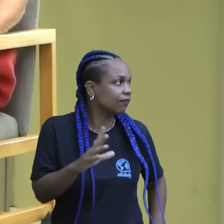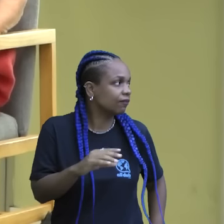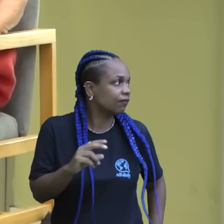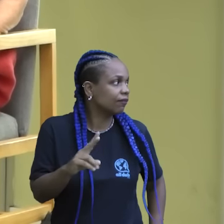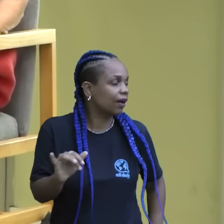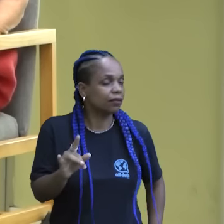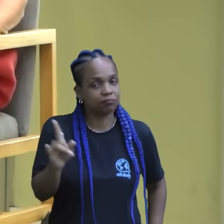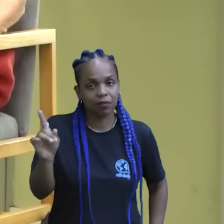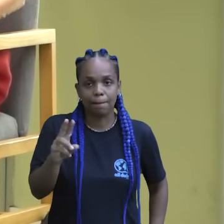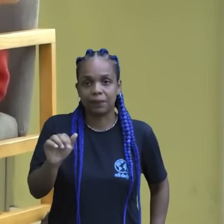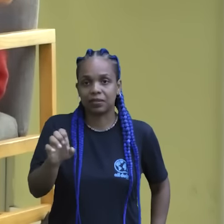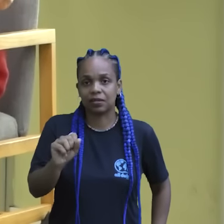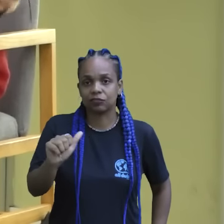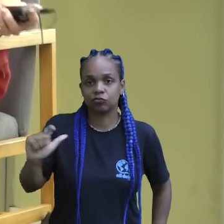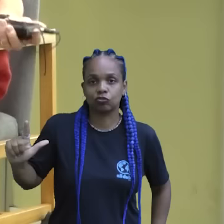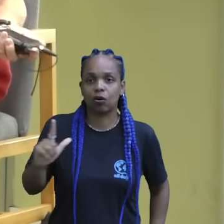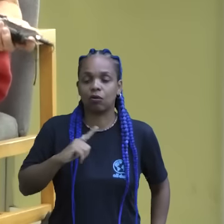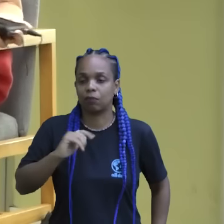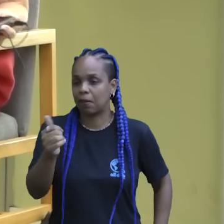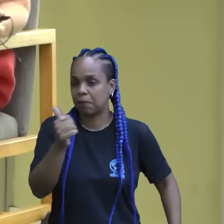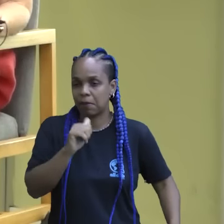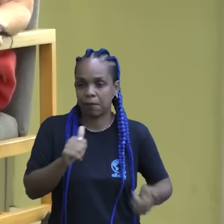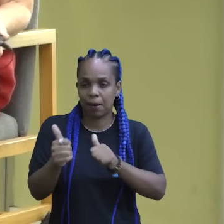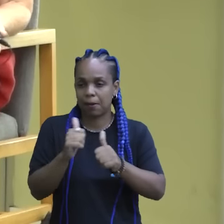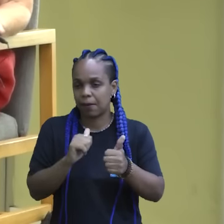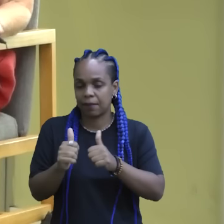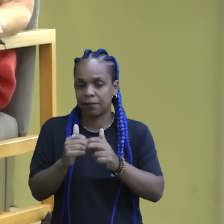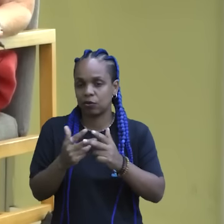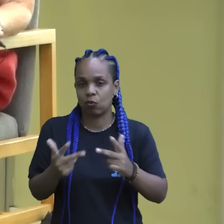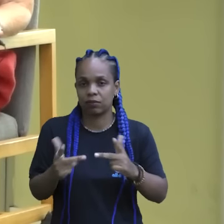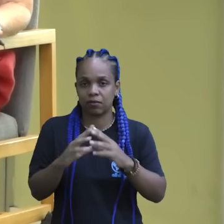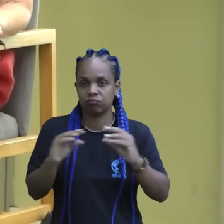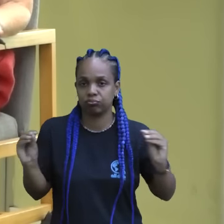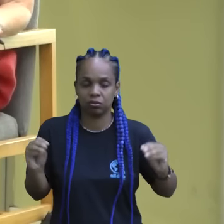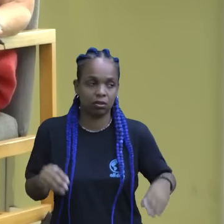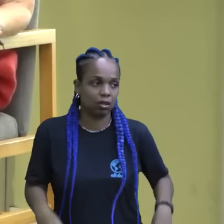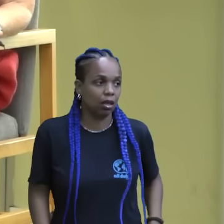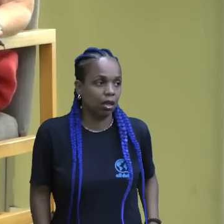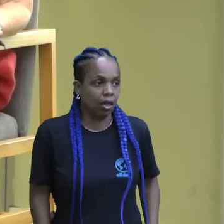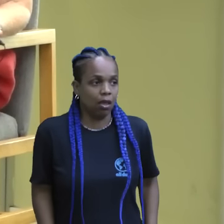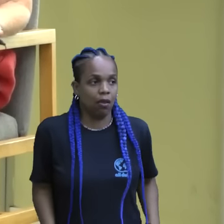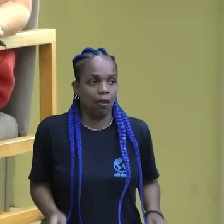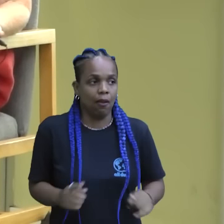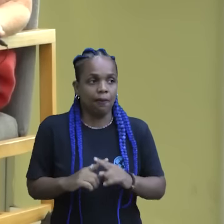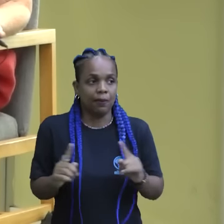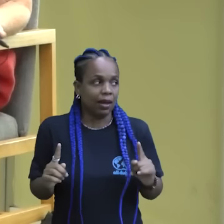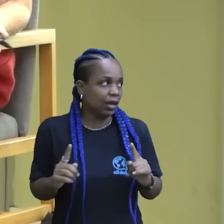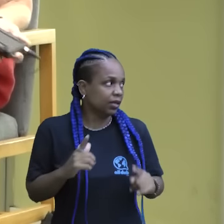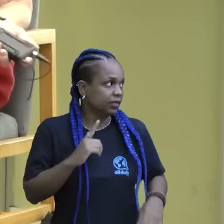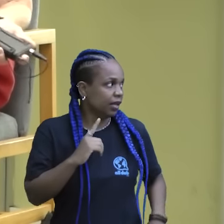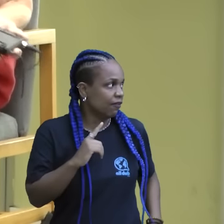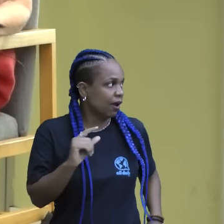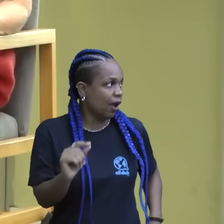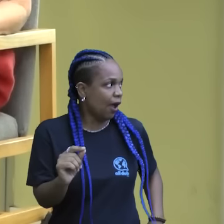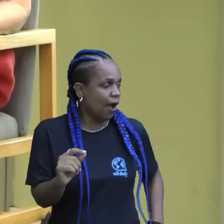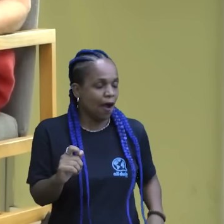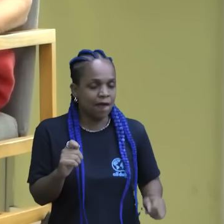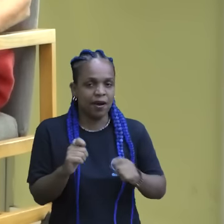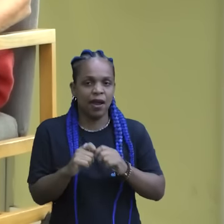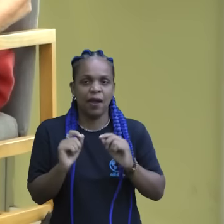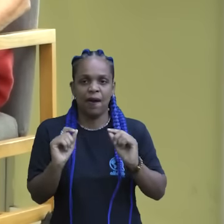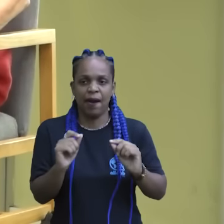o pretexto é ele fazer essa conferência, que é um texto lindíssimo, é o único texto teórico dele, O Destino da